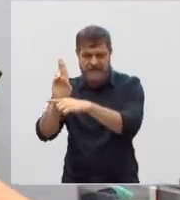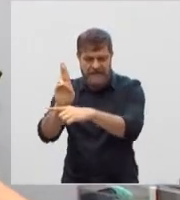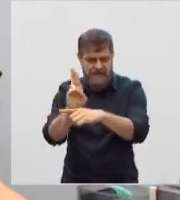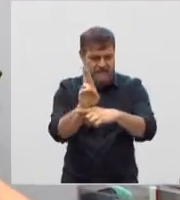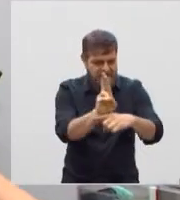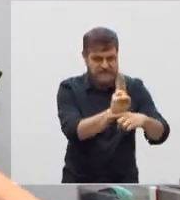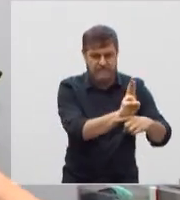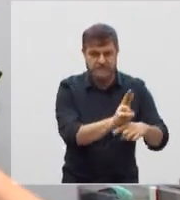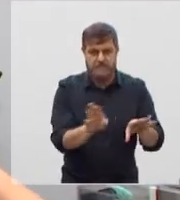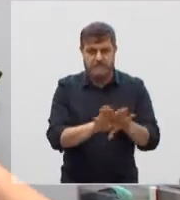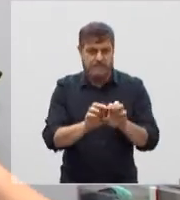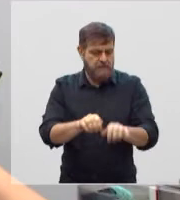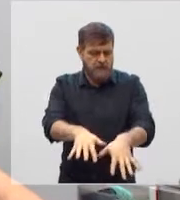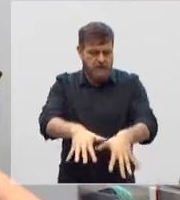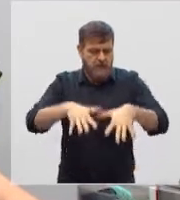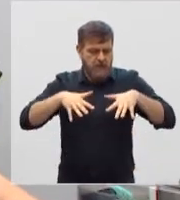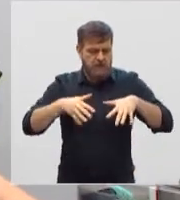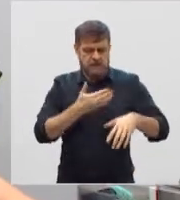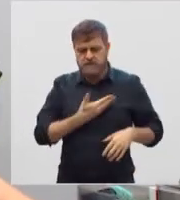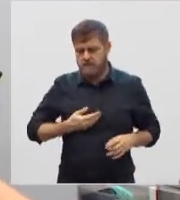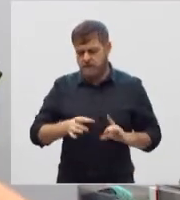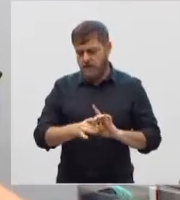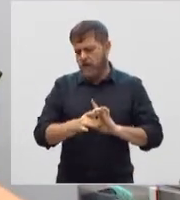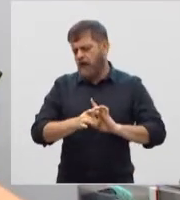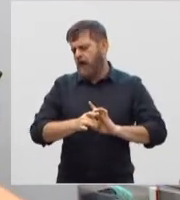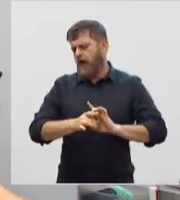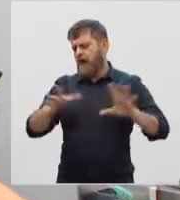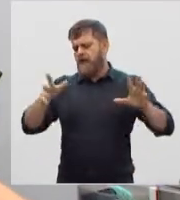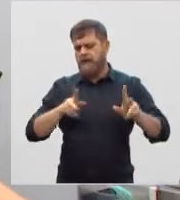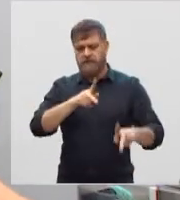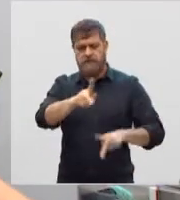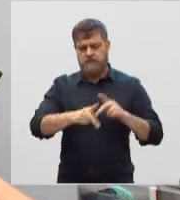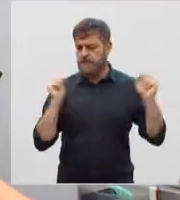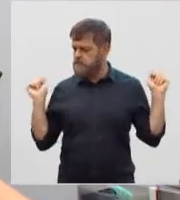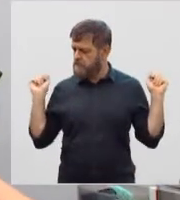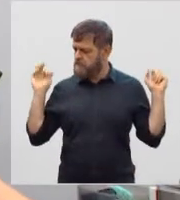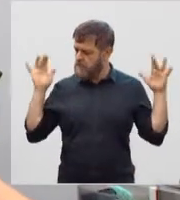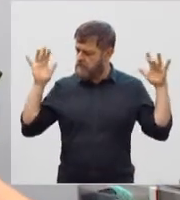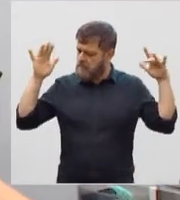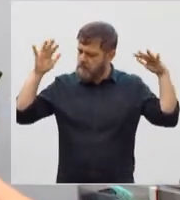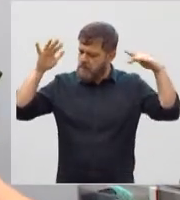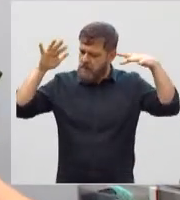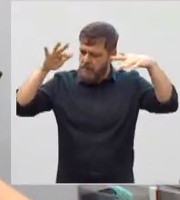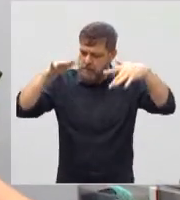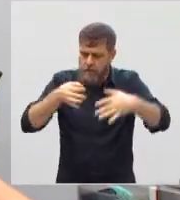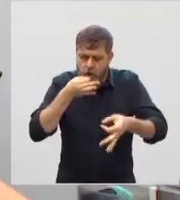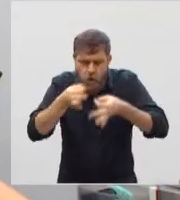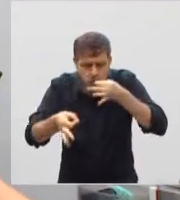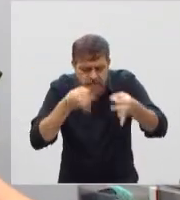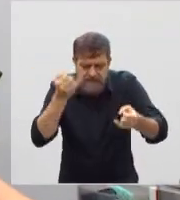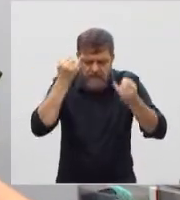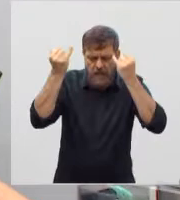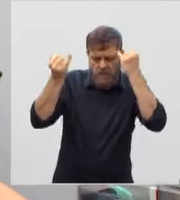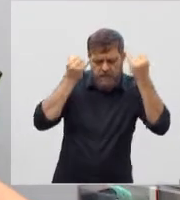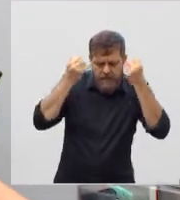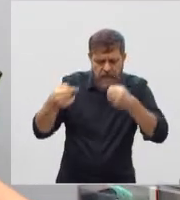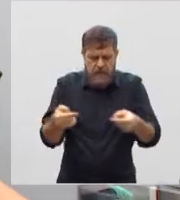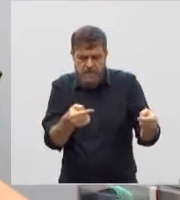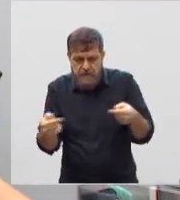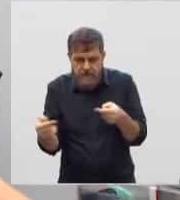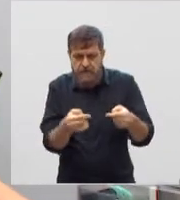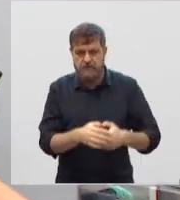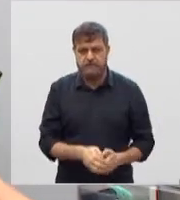específicos. E aquelas audiências, então, que abrem assim para todos e a população tem total liberdade de